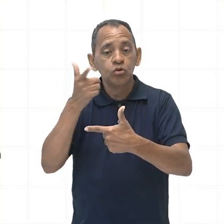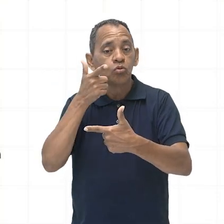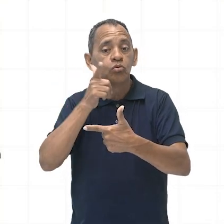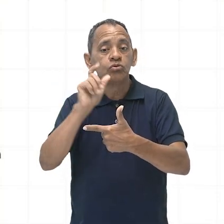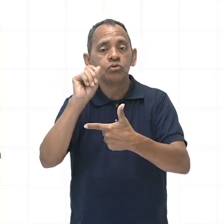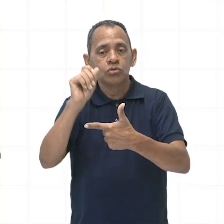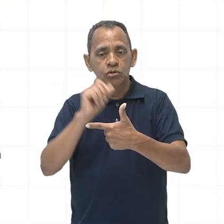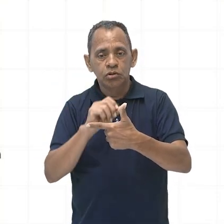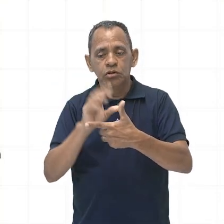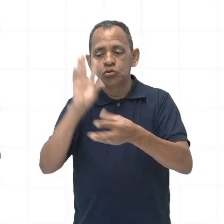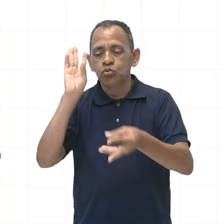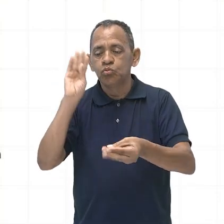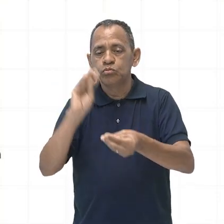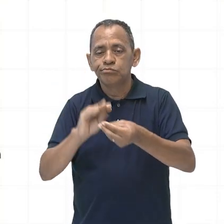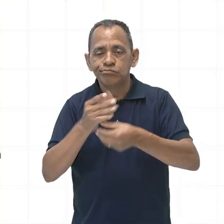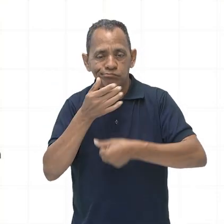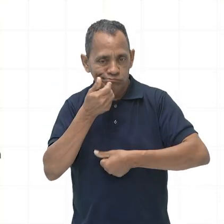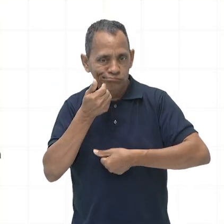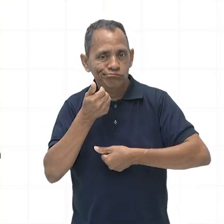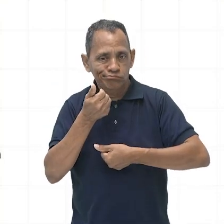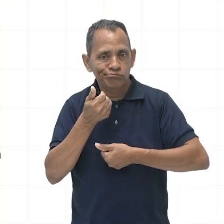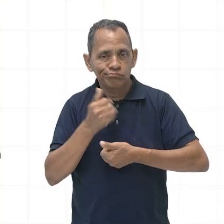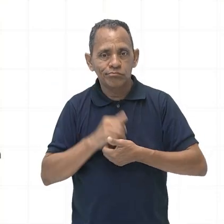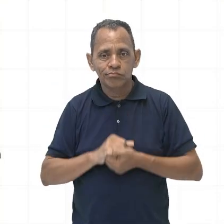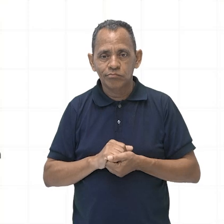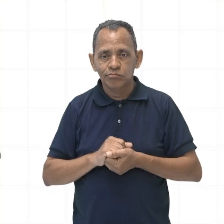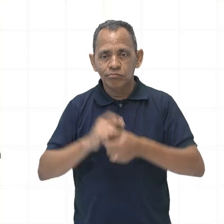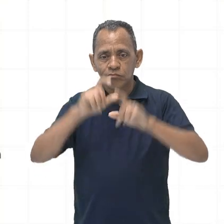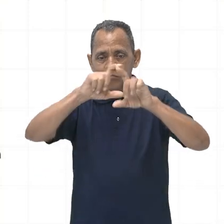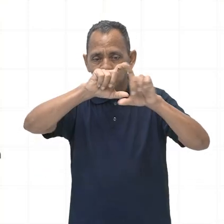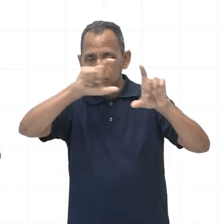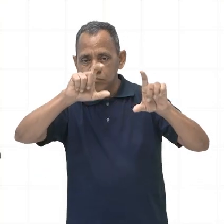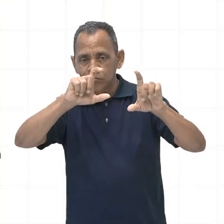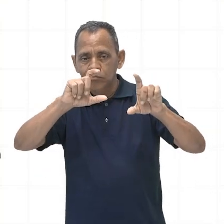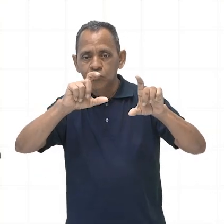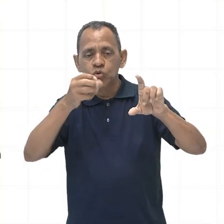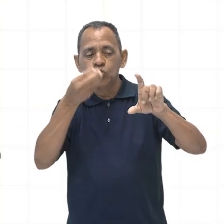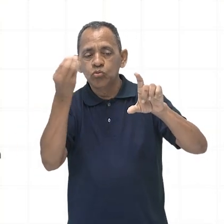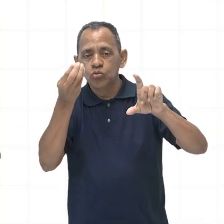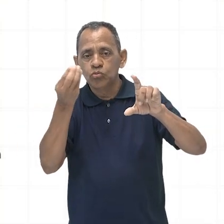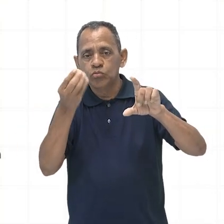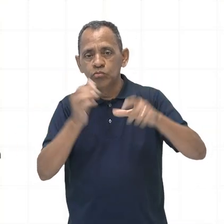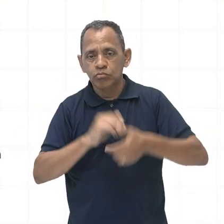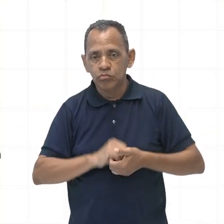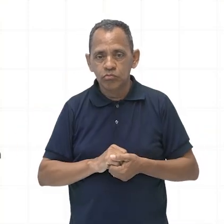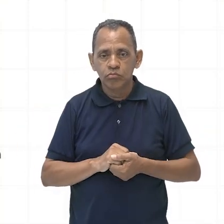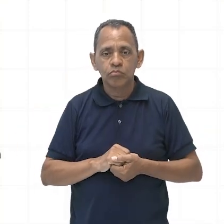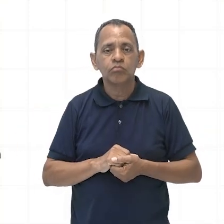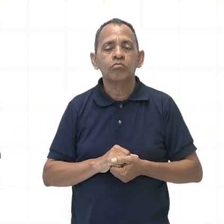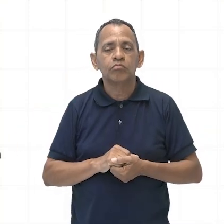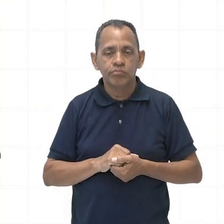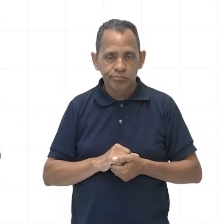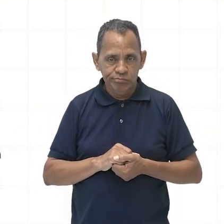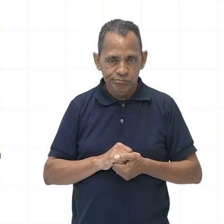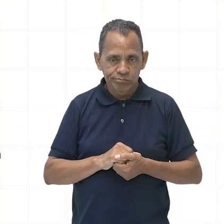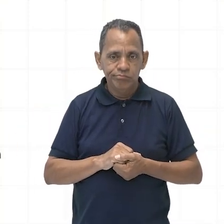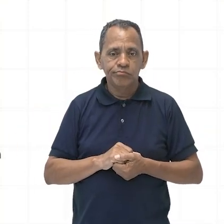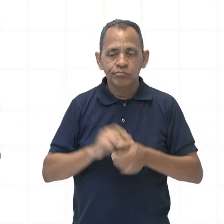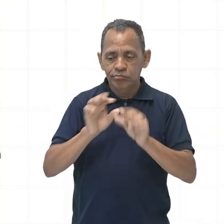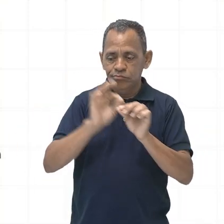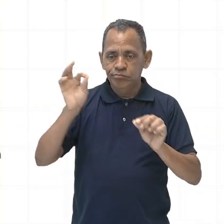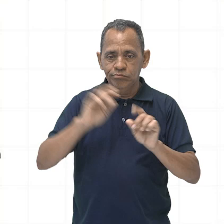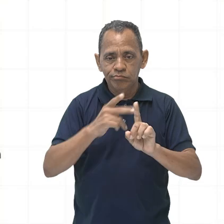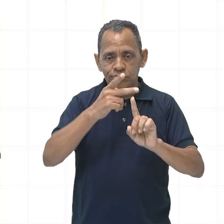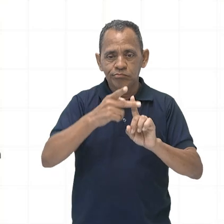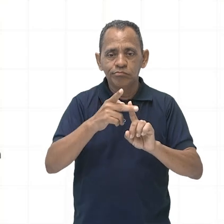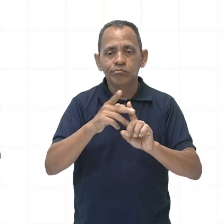consigo resumir melhor essa fórmula. Como? Eu vou ter aqui que a medida da diagonal ao quadrado é igual a L